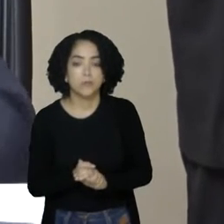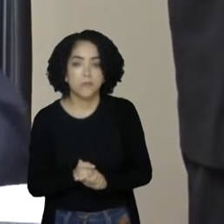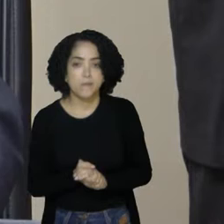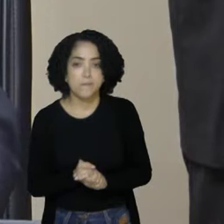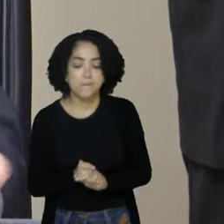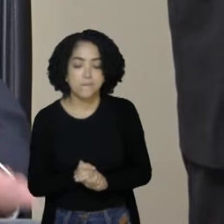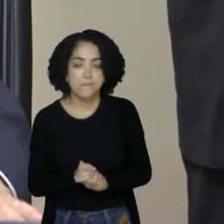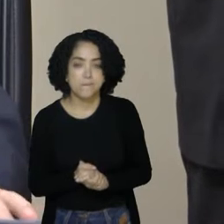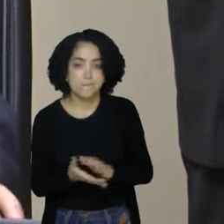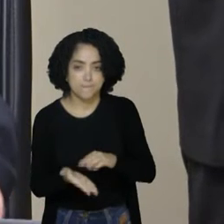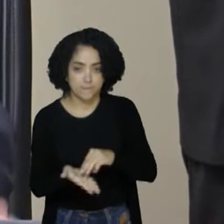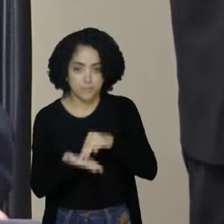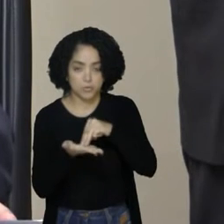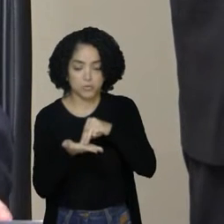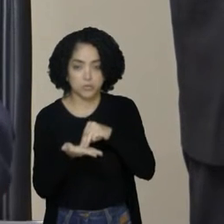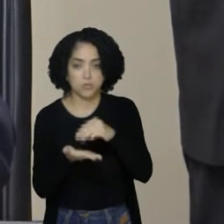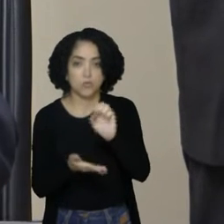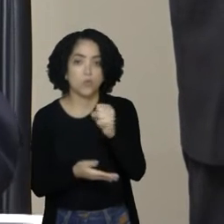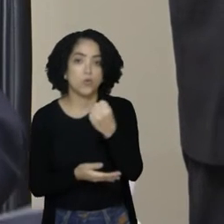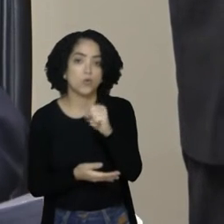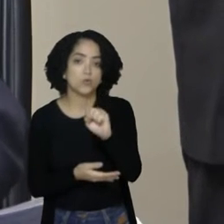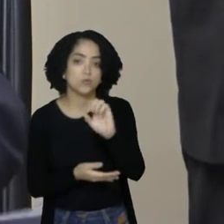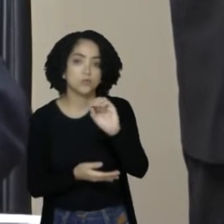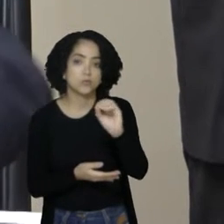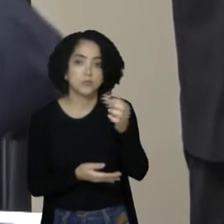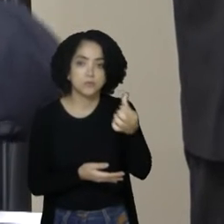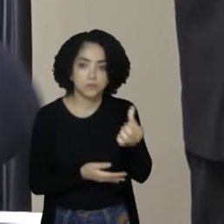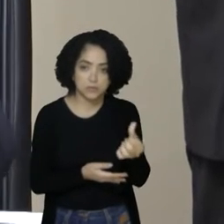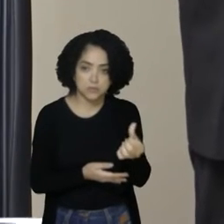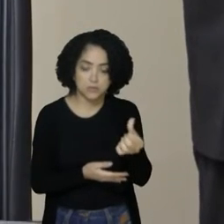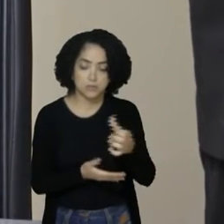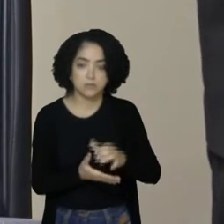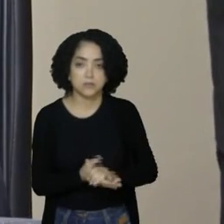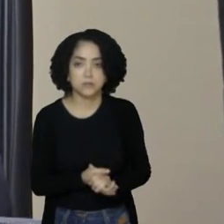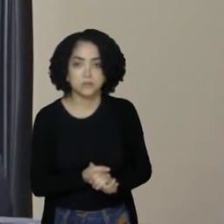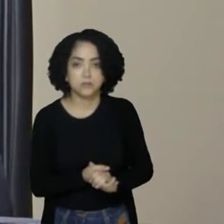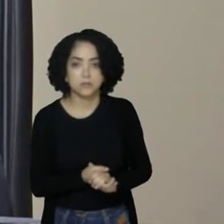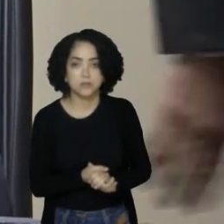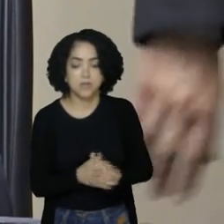412, moção 806,